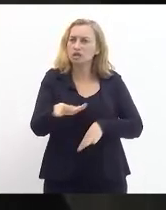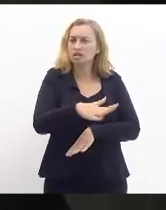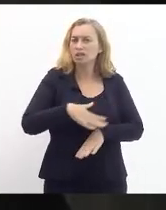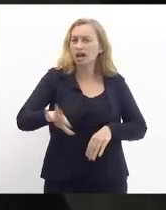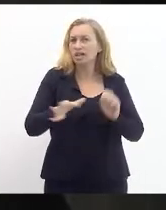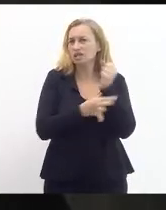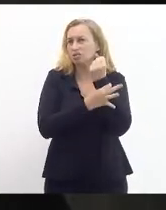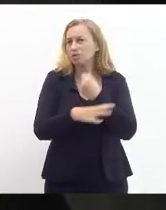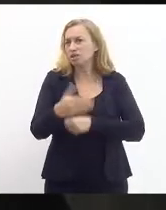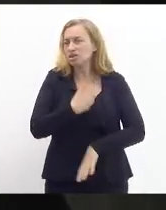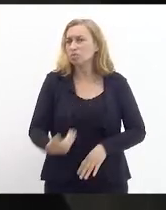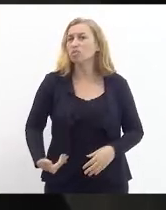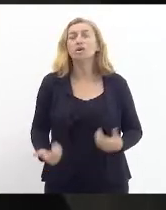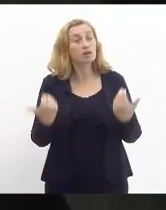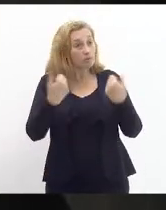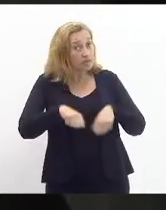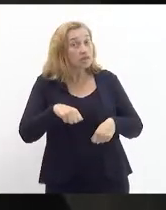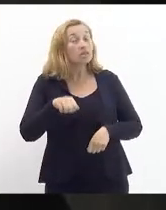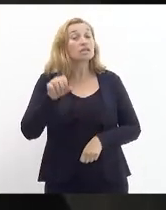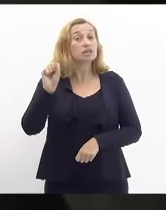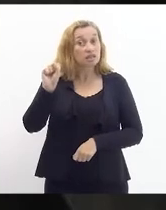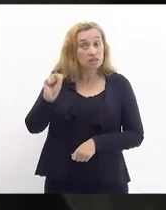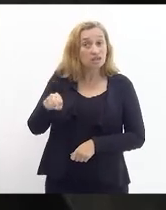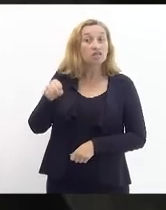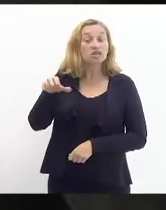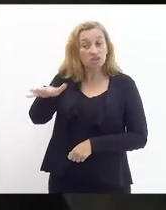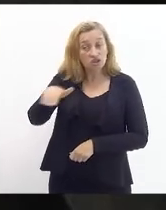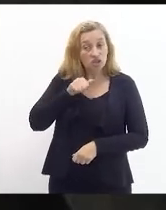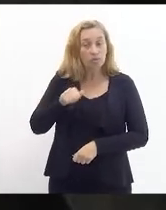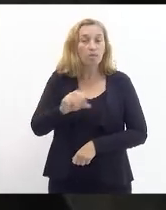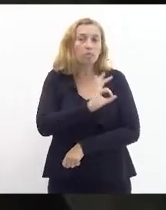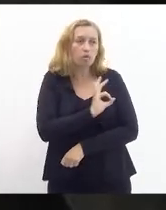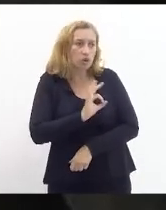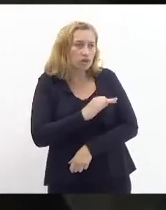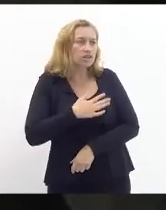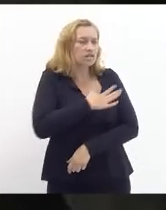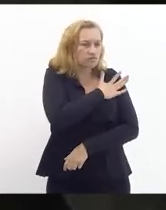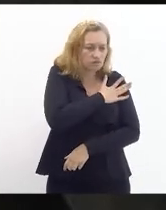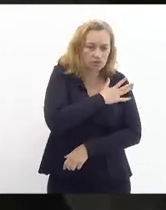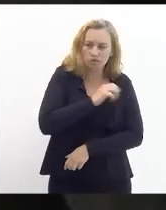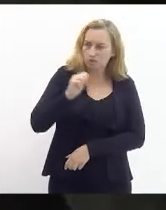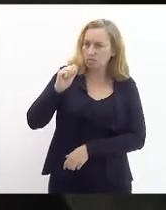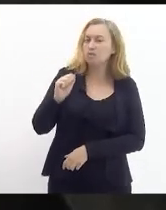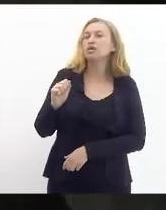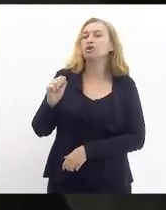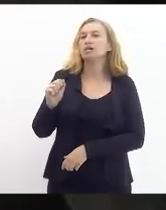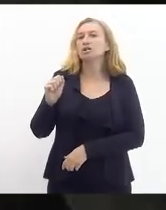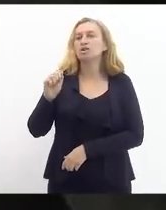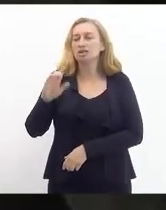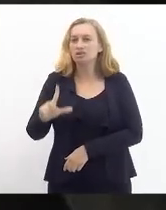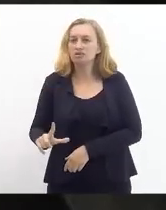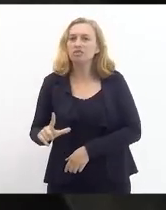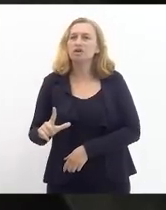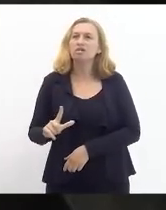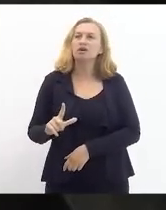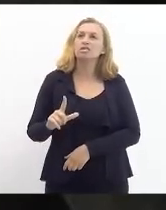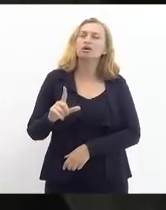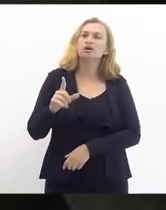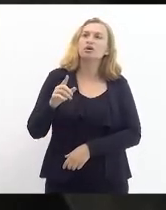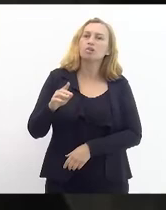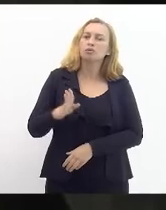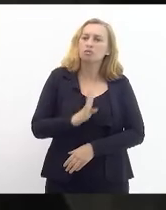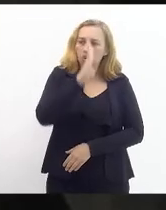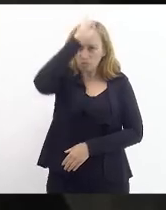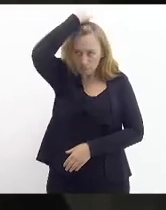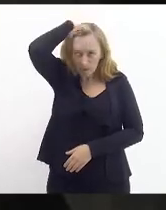da Segurança Pública que tem que ser chamados a polícia militar da polícia civil dos Bombeiros do de gás que